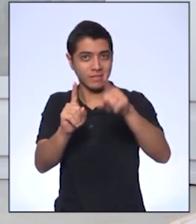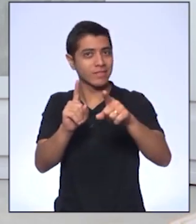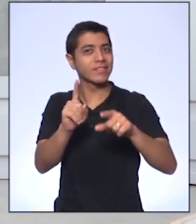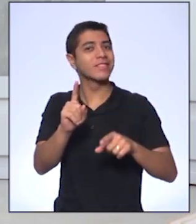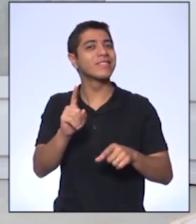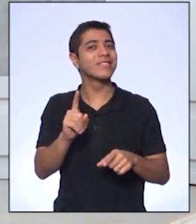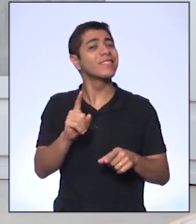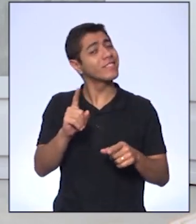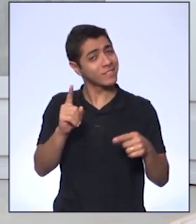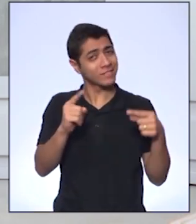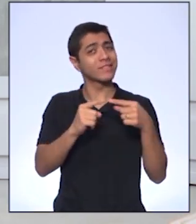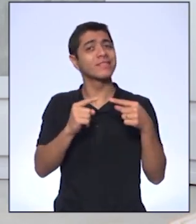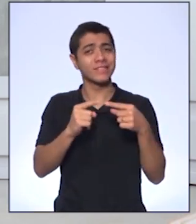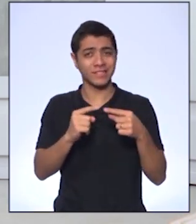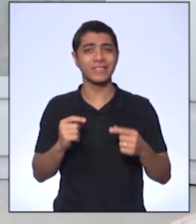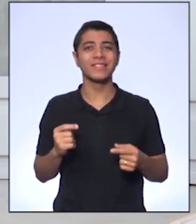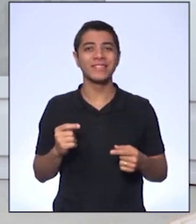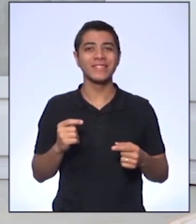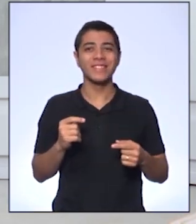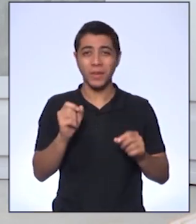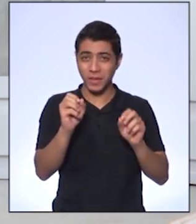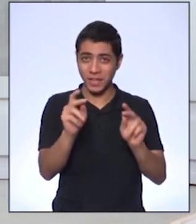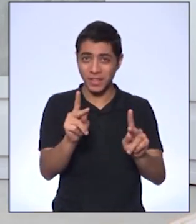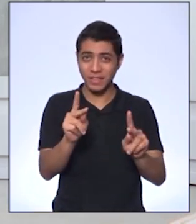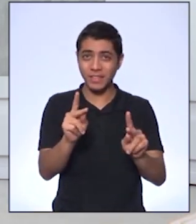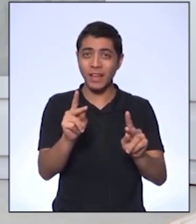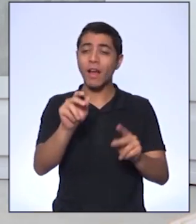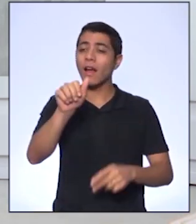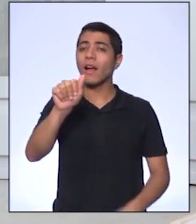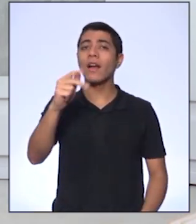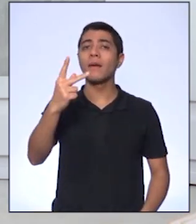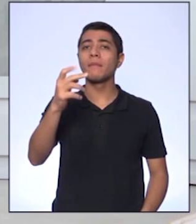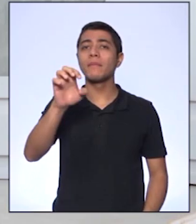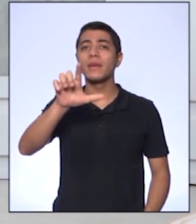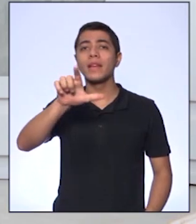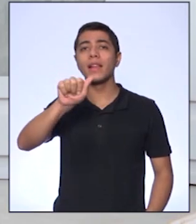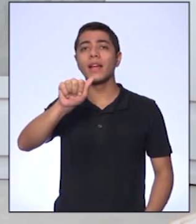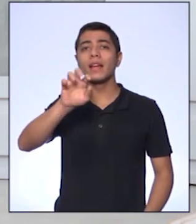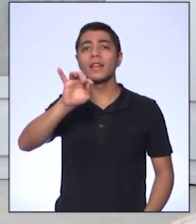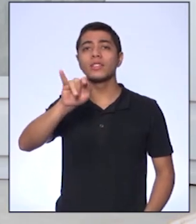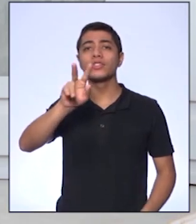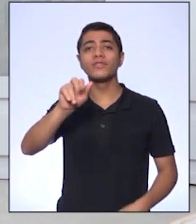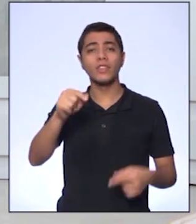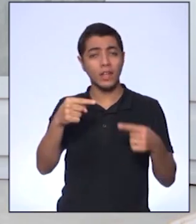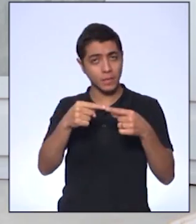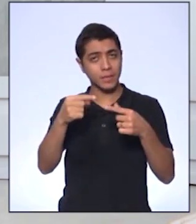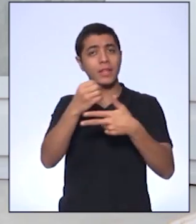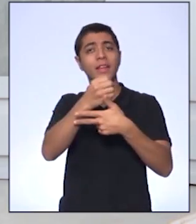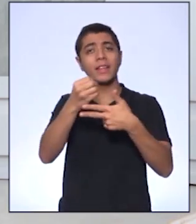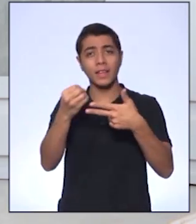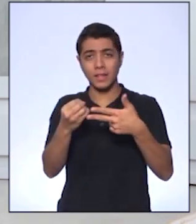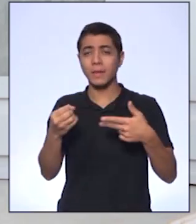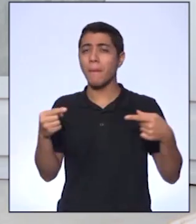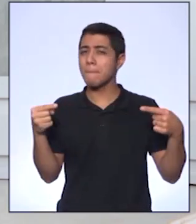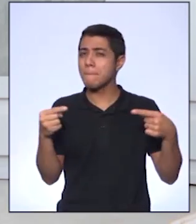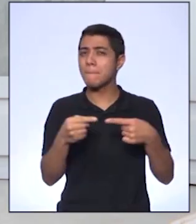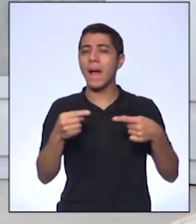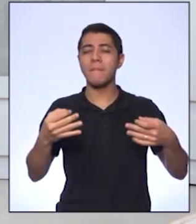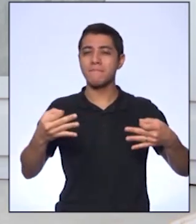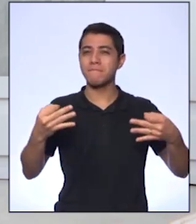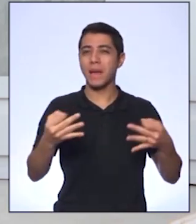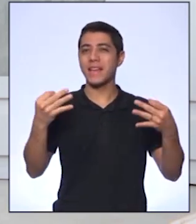vejo função apelativa e eu lembro do Enem, eu vejo duas coisas que se encontram perfeitamente. Belezinha? Vamos continuar.